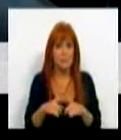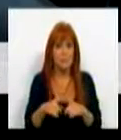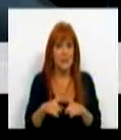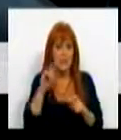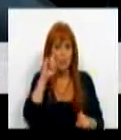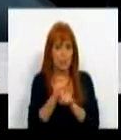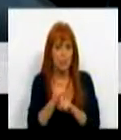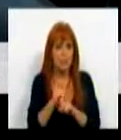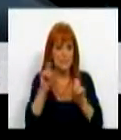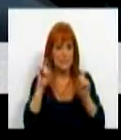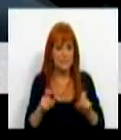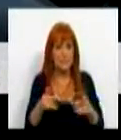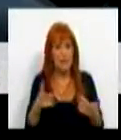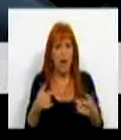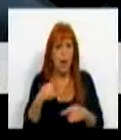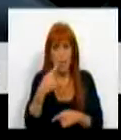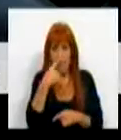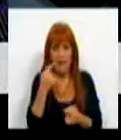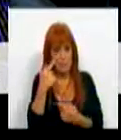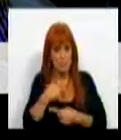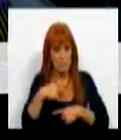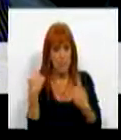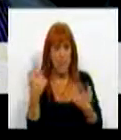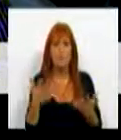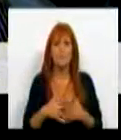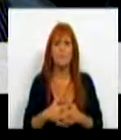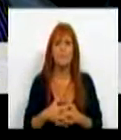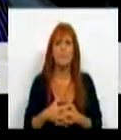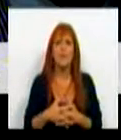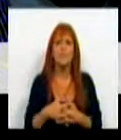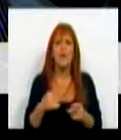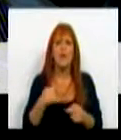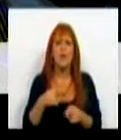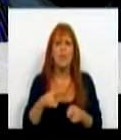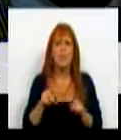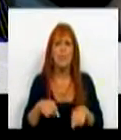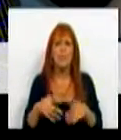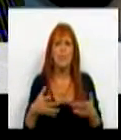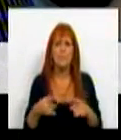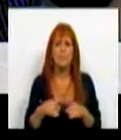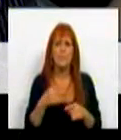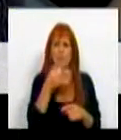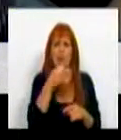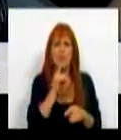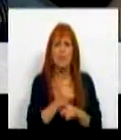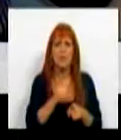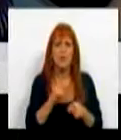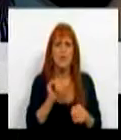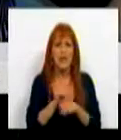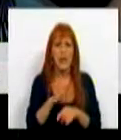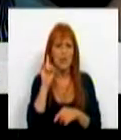da supervisão. É, pelo menos é o que parece evidenciar. Eu iria também referir-lhe, por